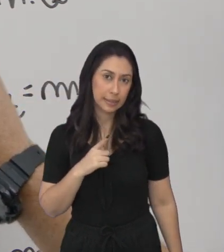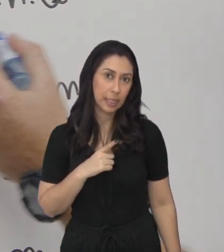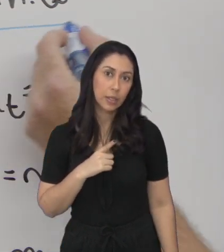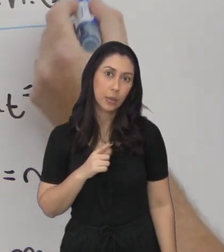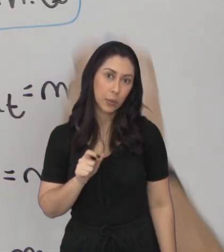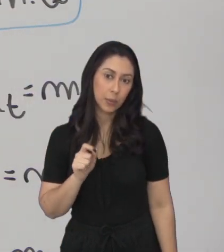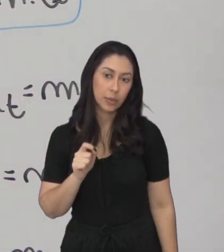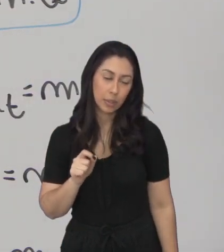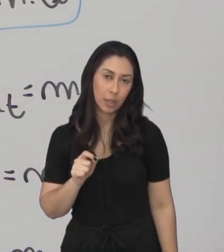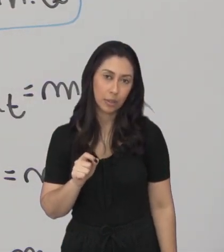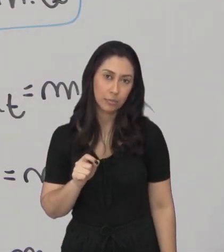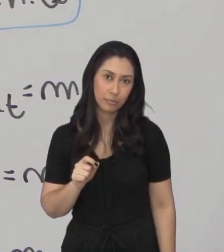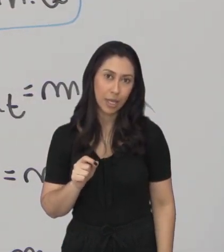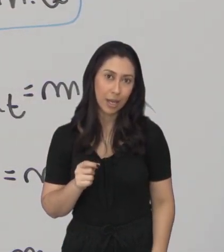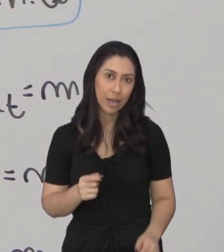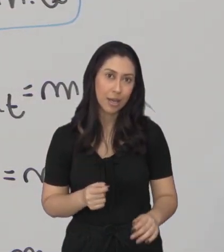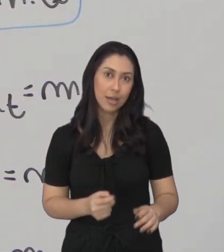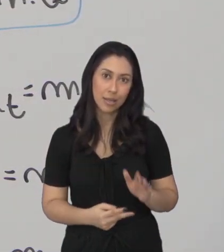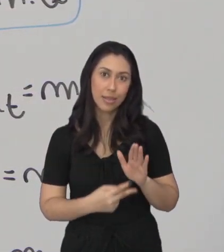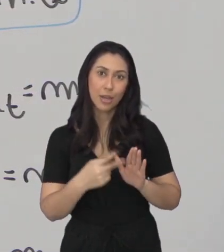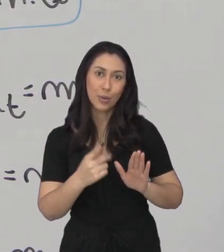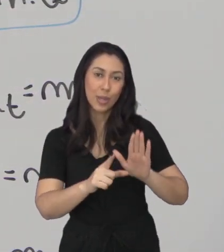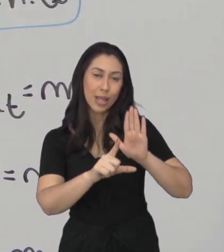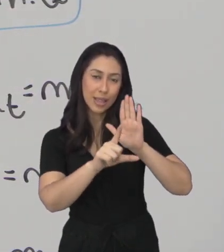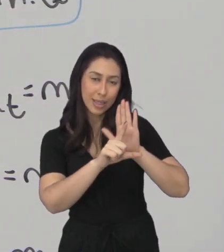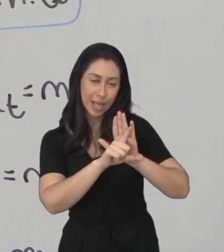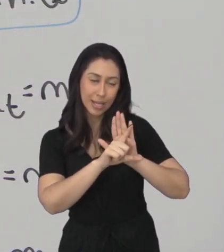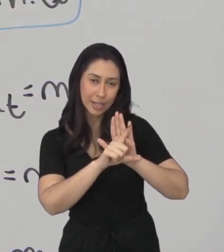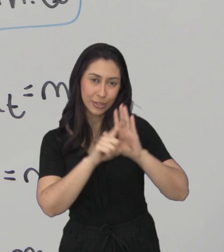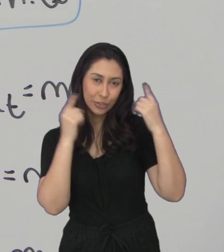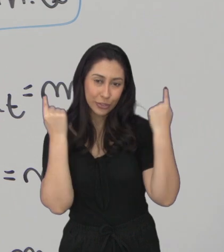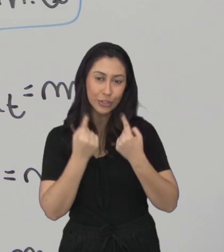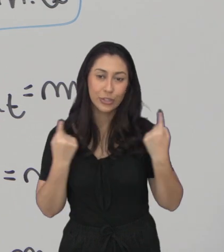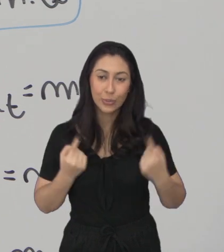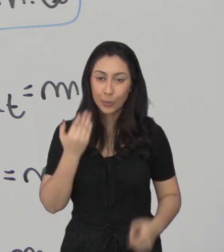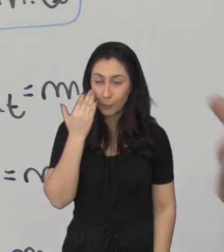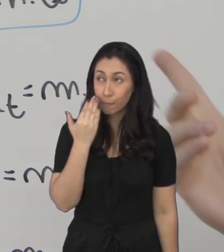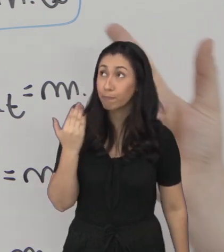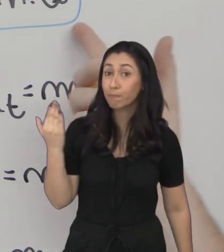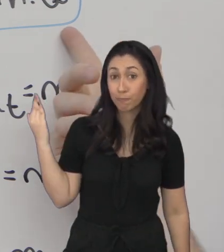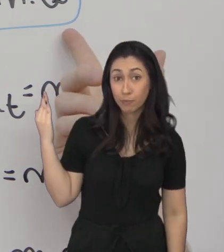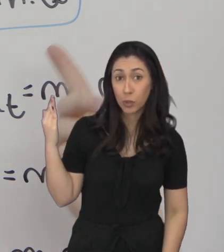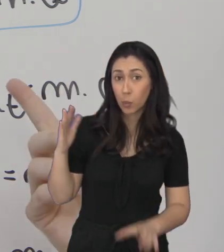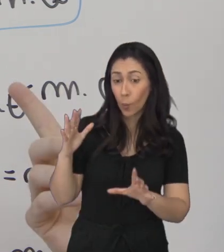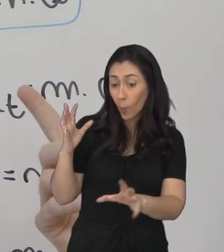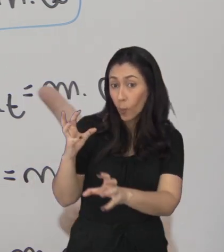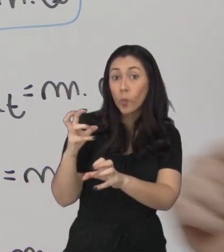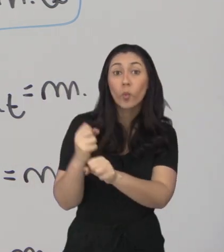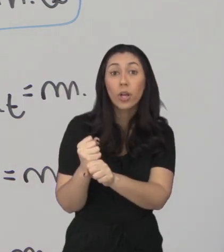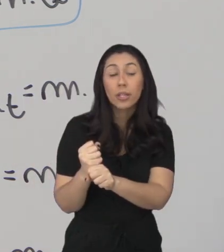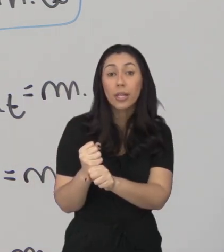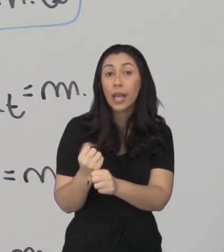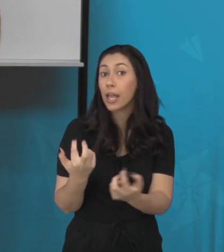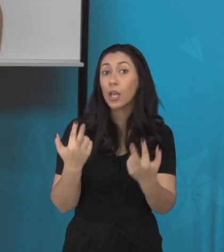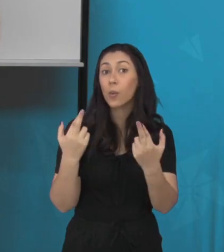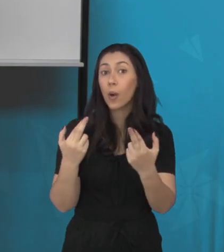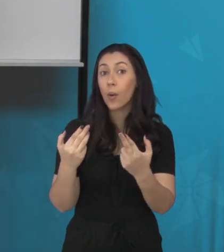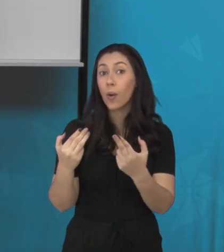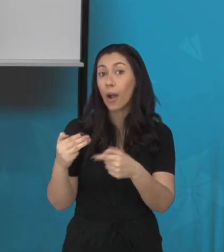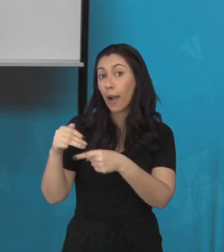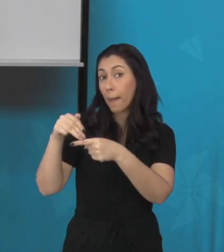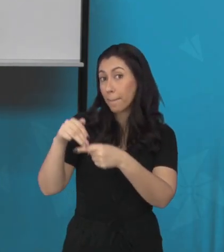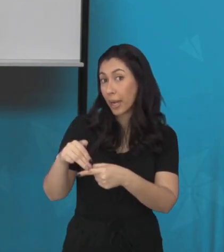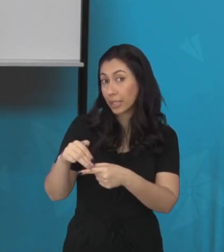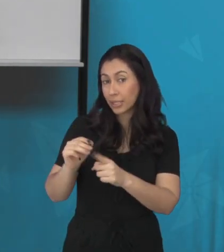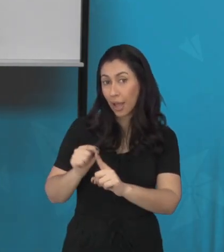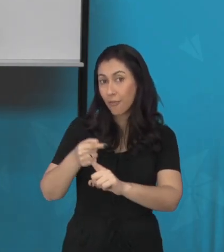aqui, segundo a lei de Newton, resultante igual a massa vezes aceleração. Só que agora, lembre-se, a gente não